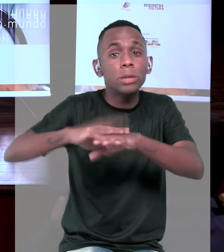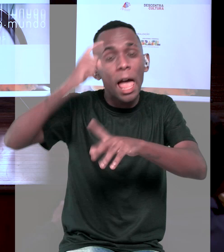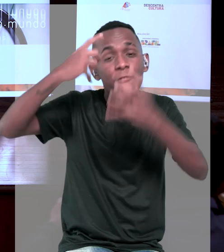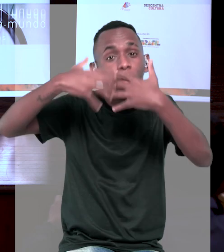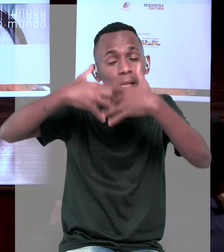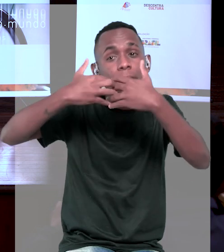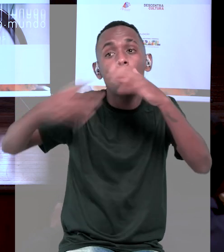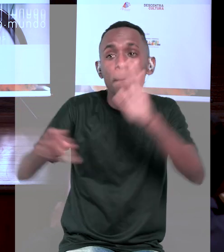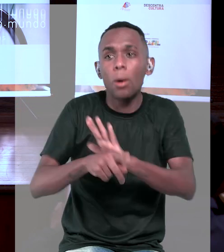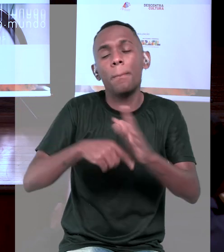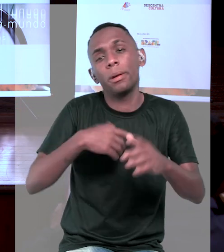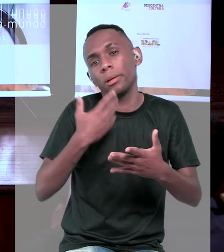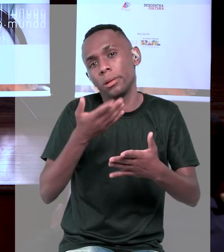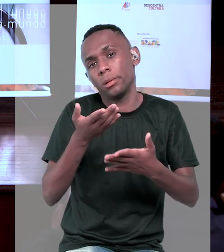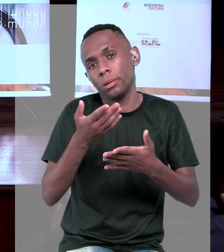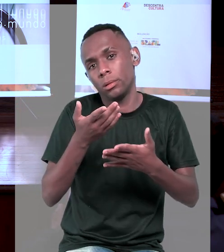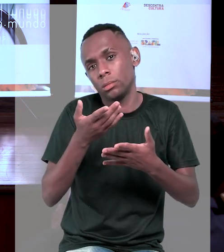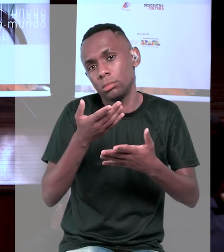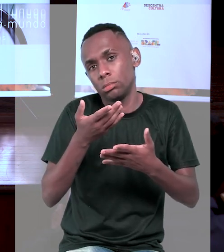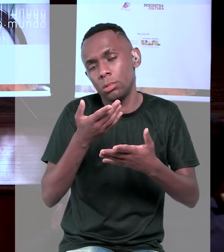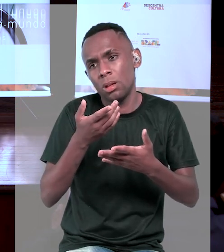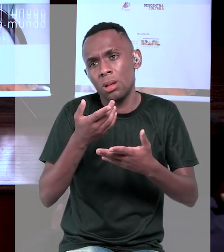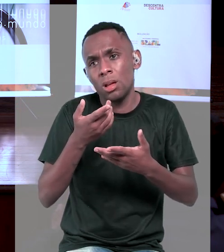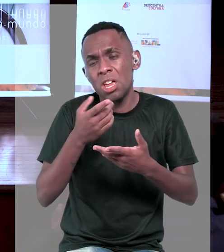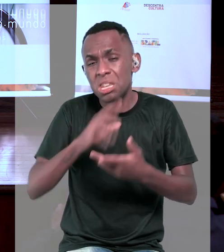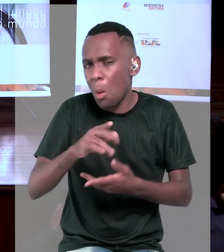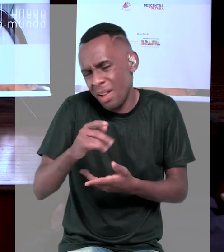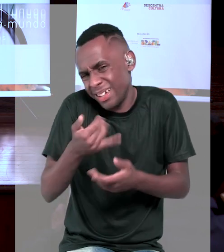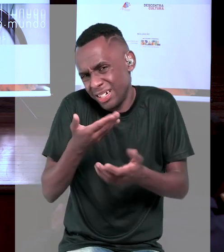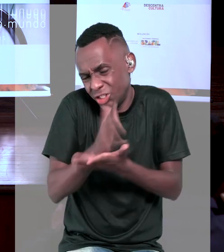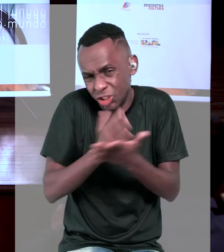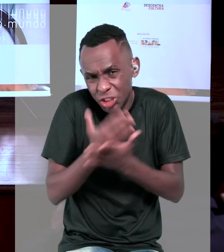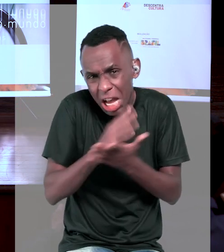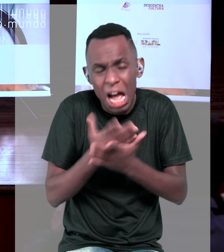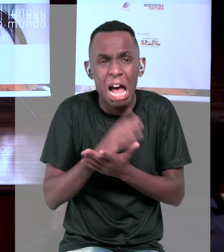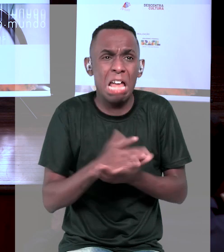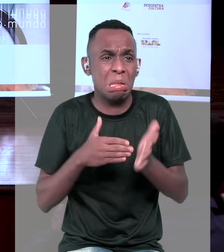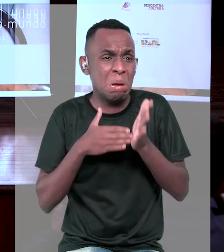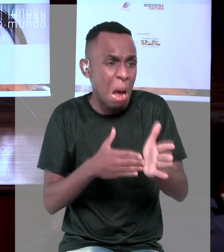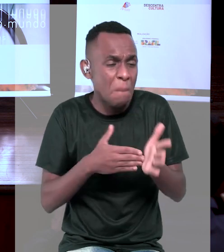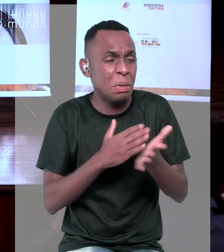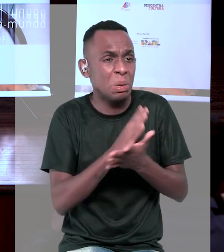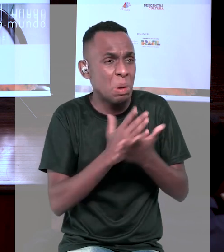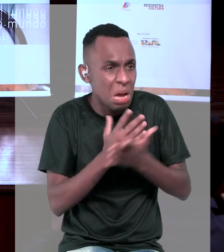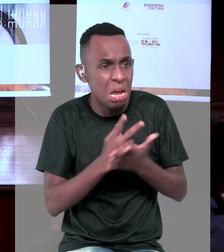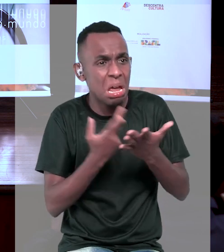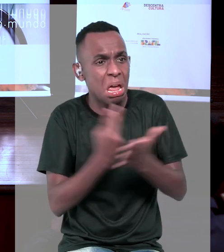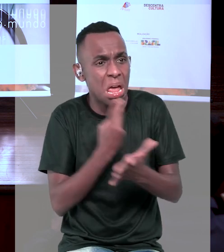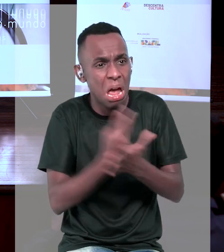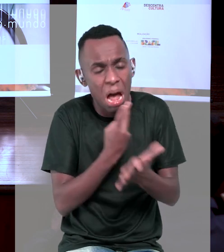Isso não significa ser chato, ser enfadonho, ser soporífero. Isso